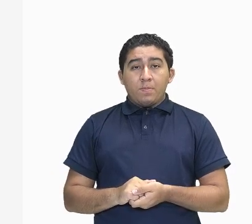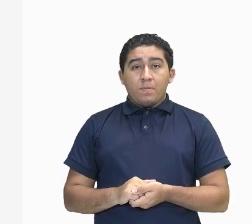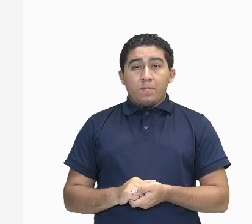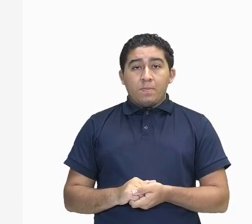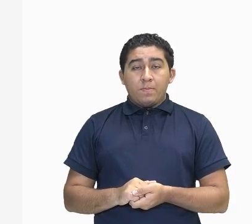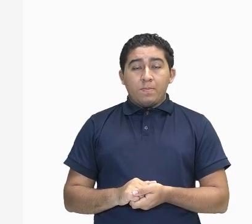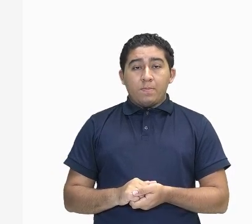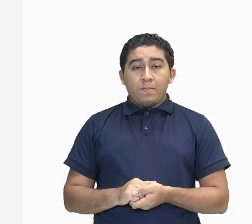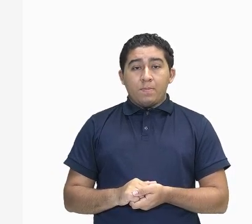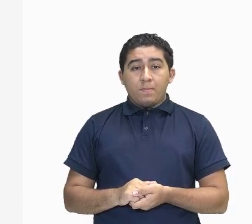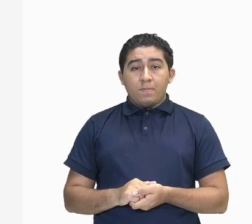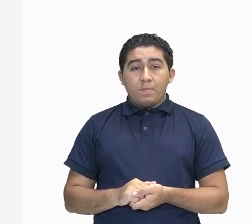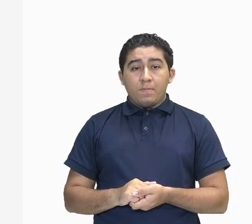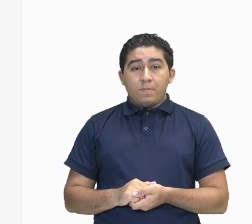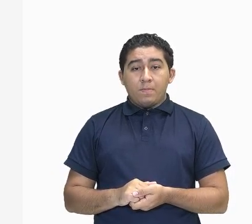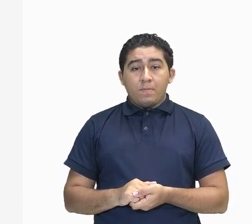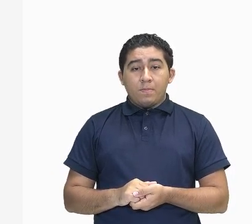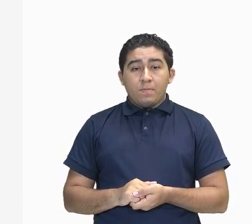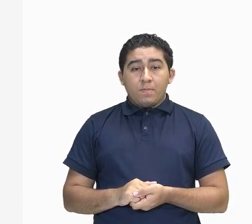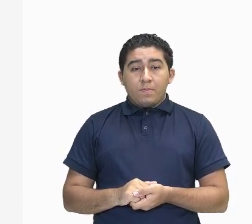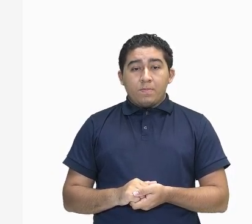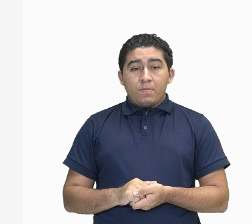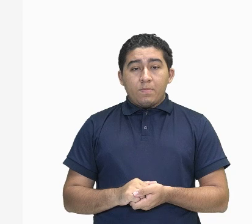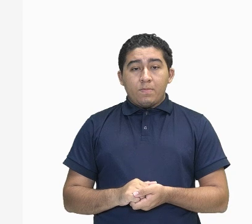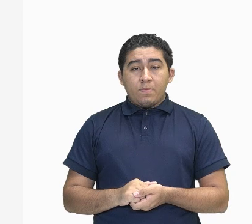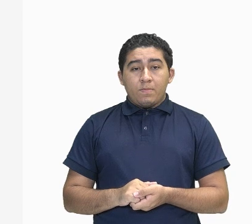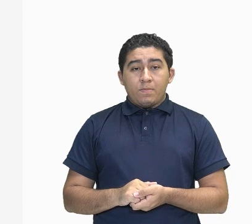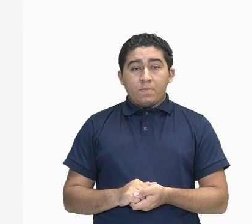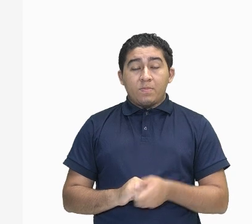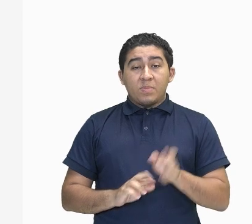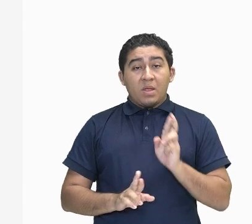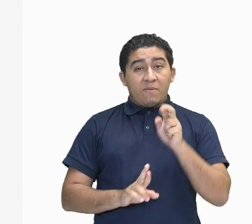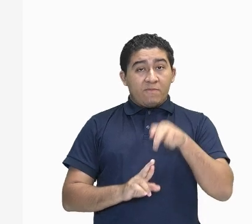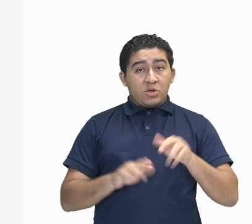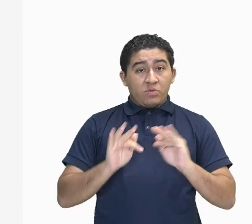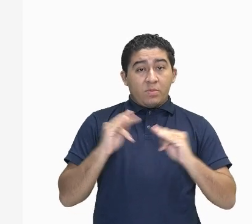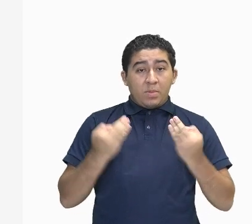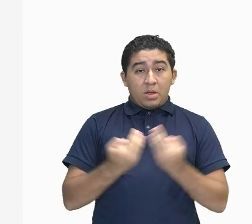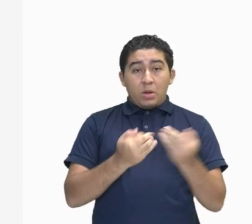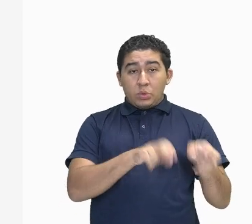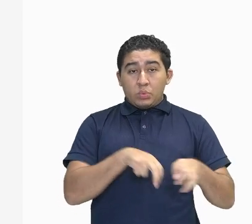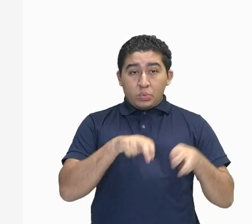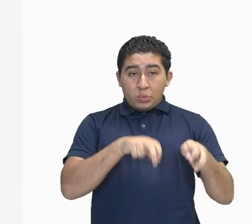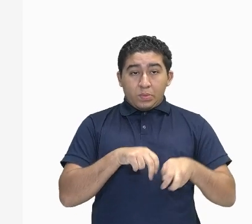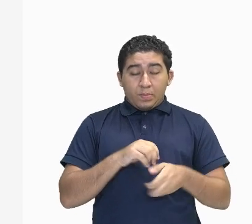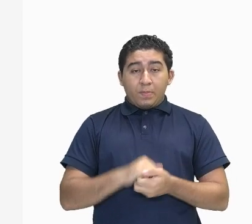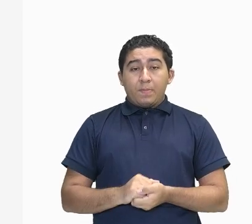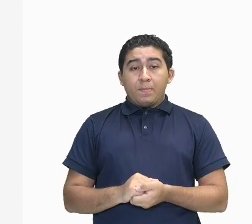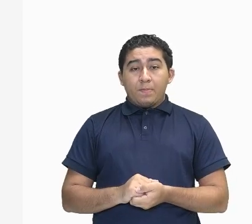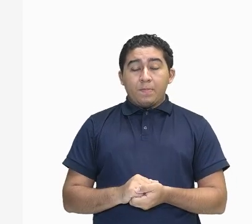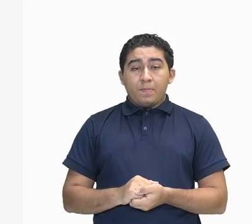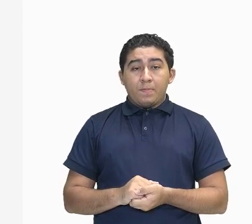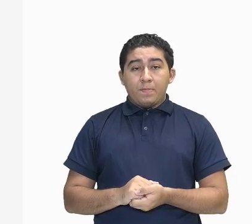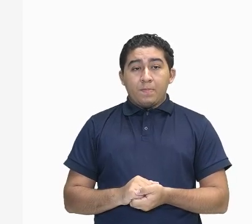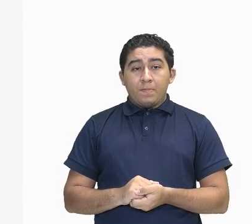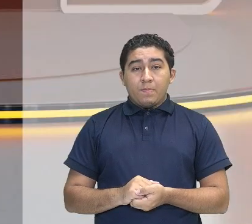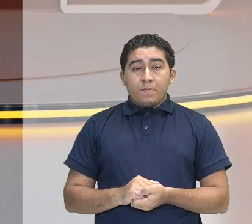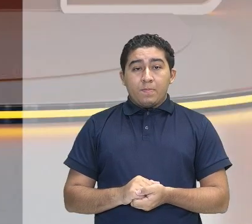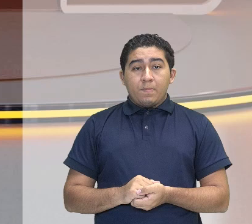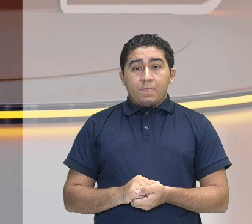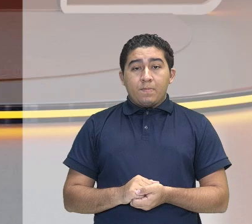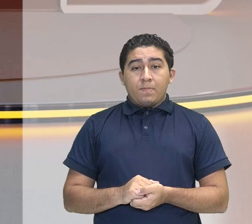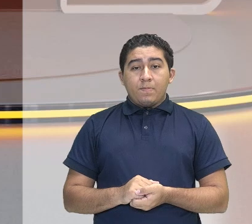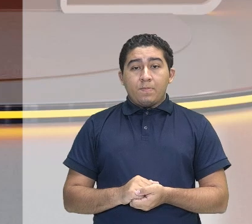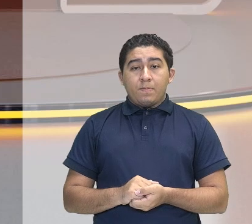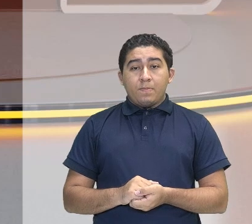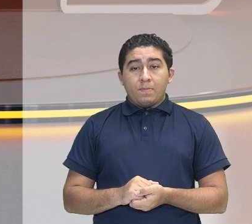5,5% em relação aí à agricultura familiar. Tá? Então, a agricultura familiar, gente, ela